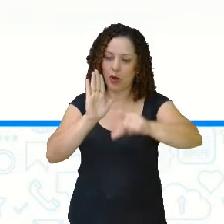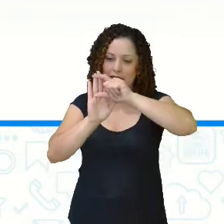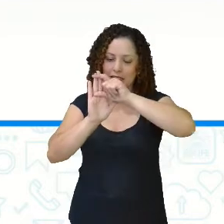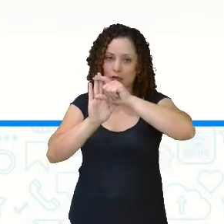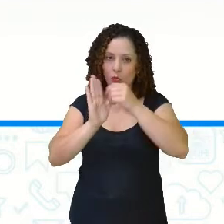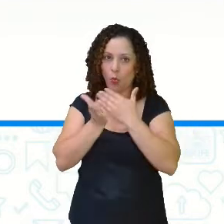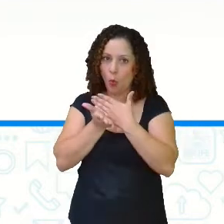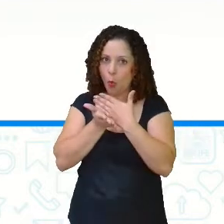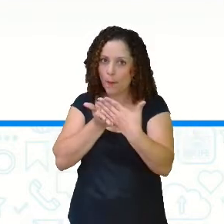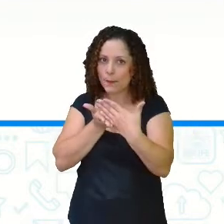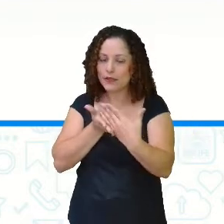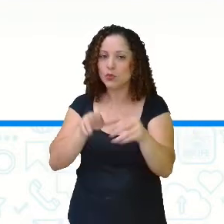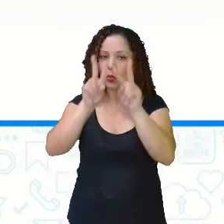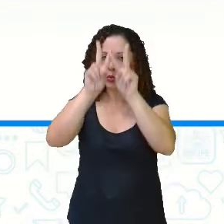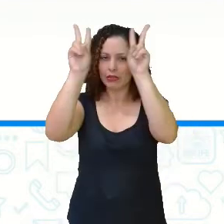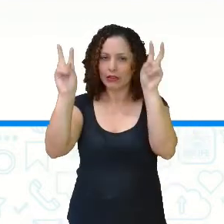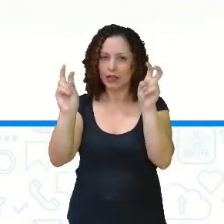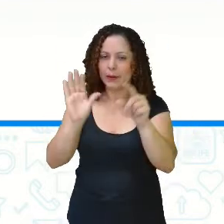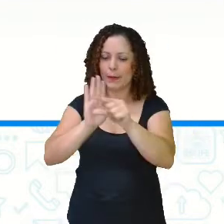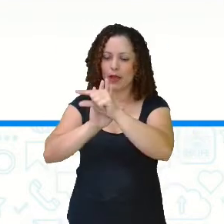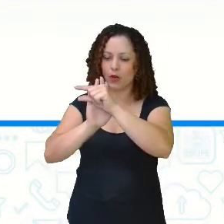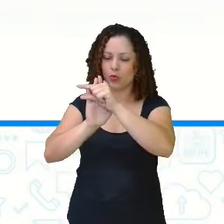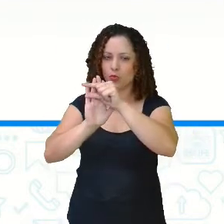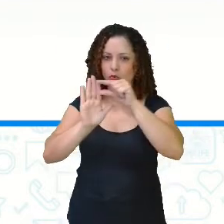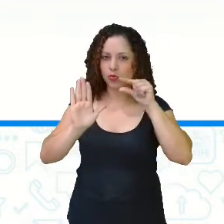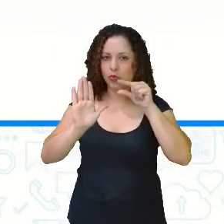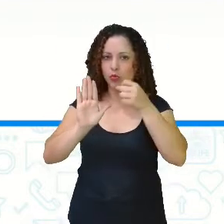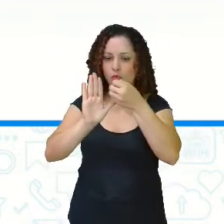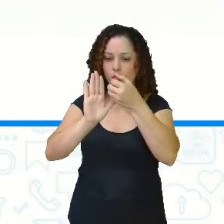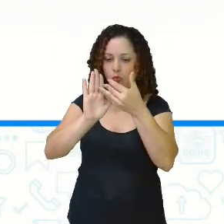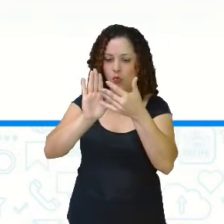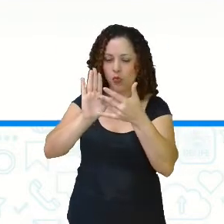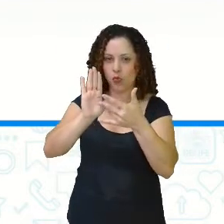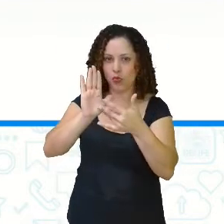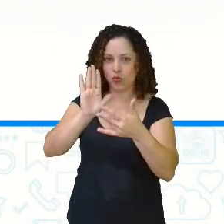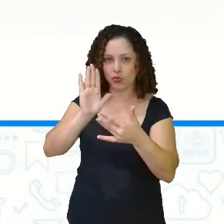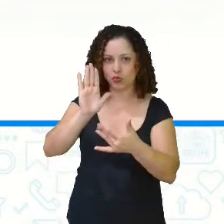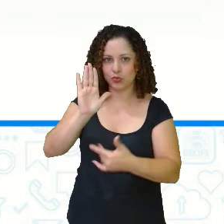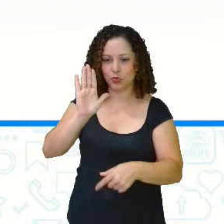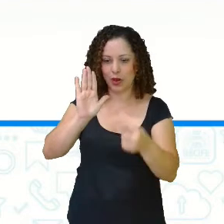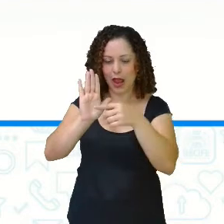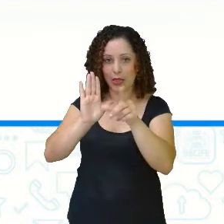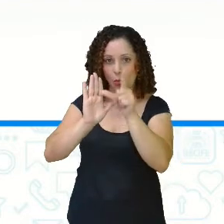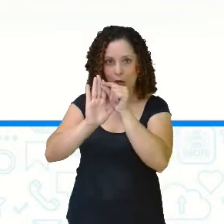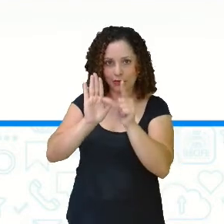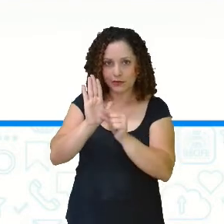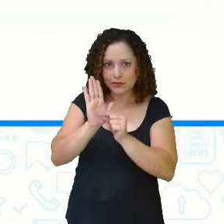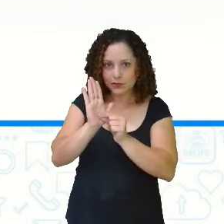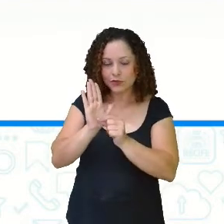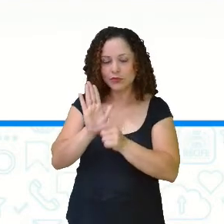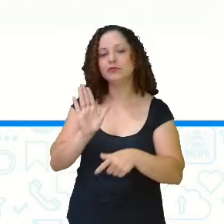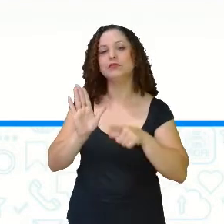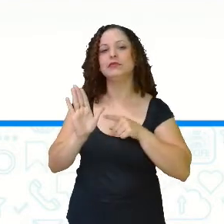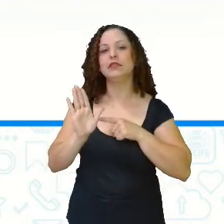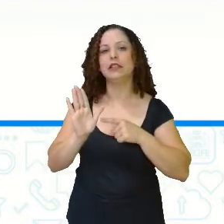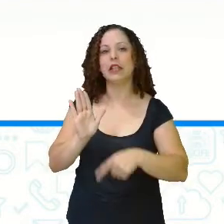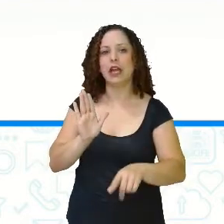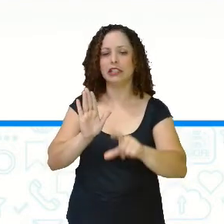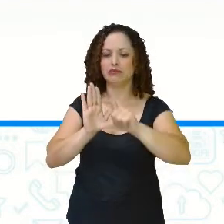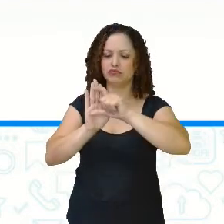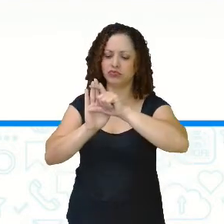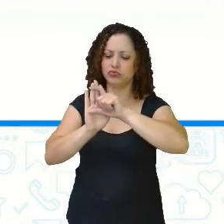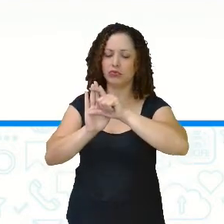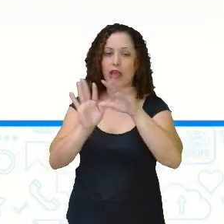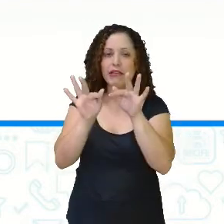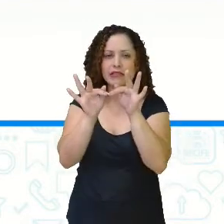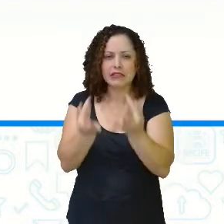que eu apresento o tema, que vai ser discorrido ali no meu artigo. Eu tenho que fazer uma introdução simples